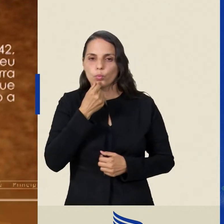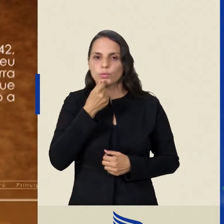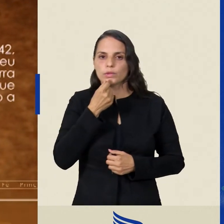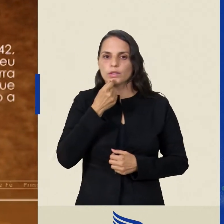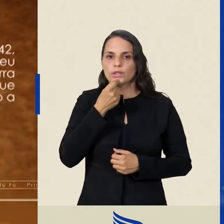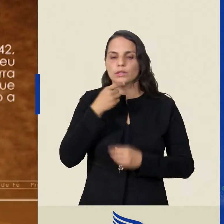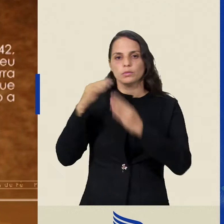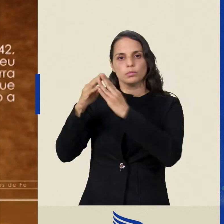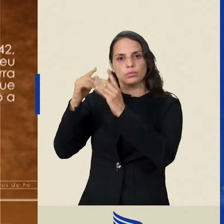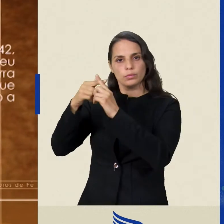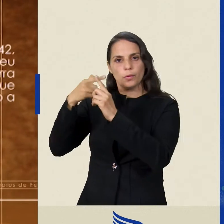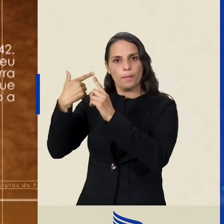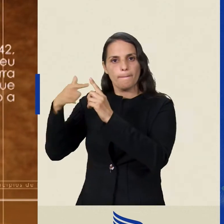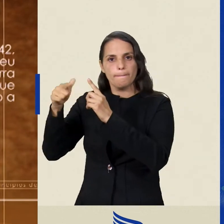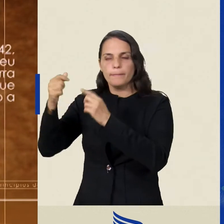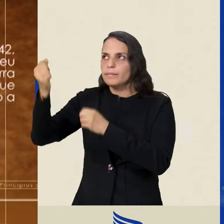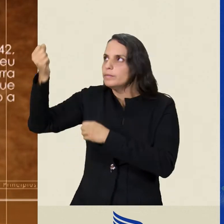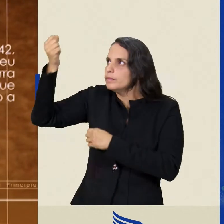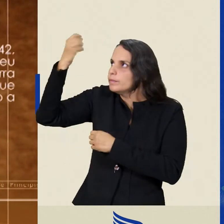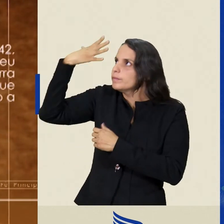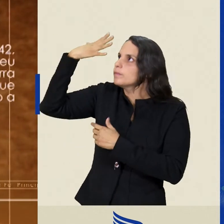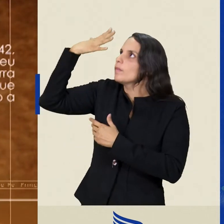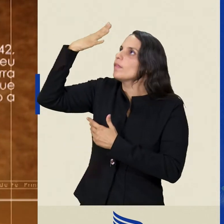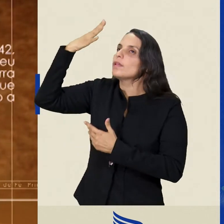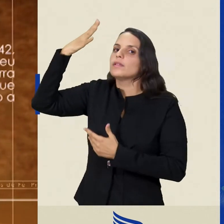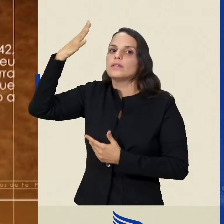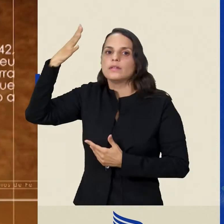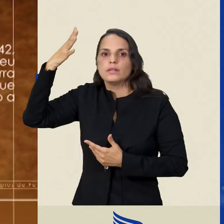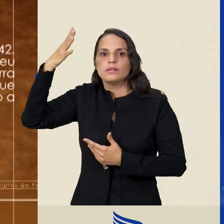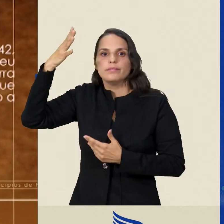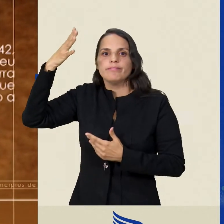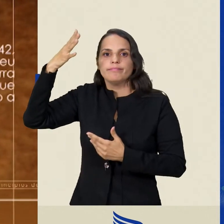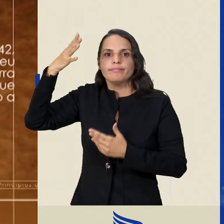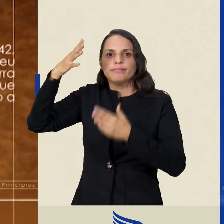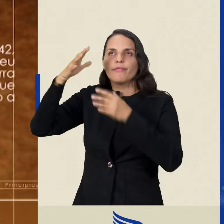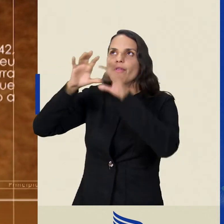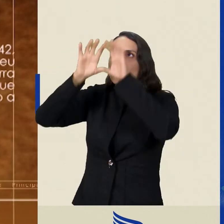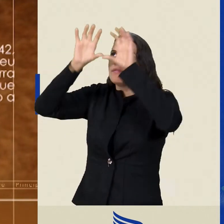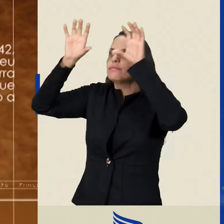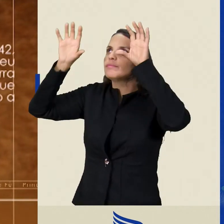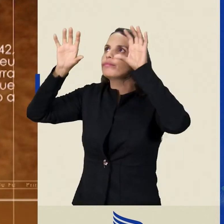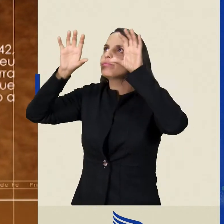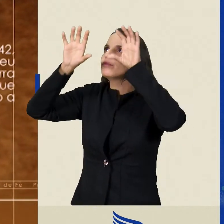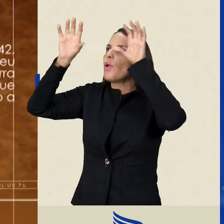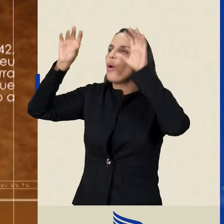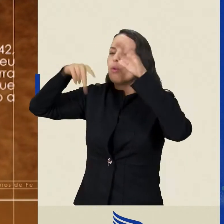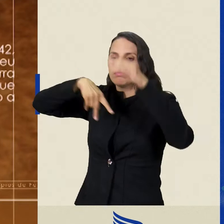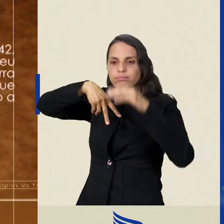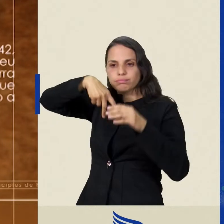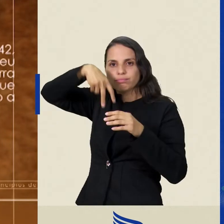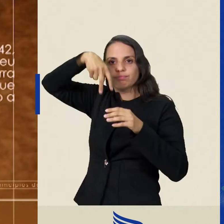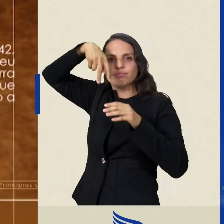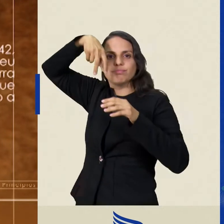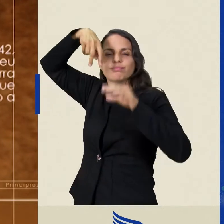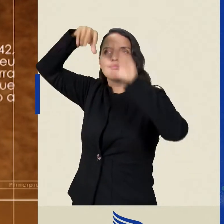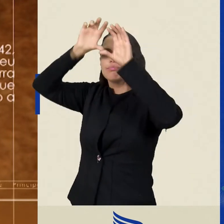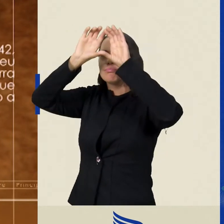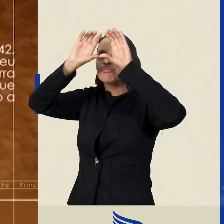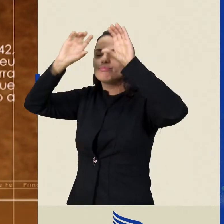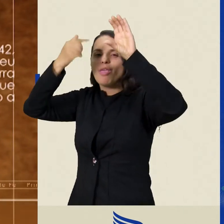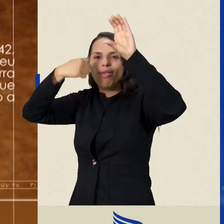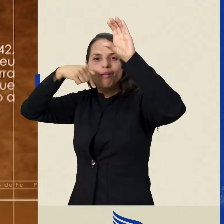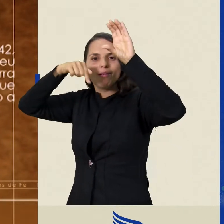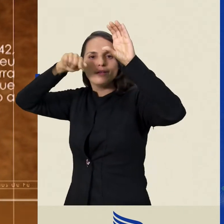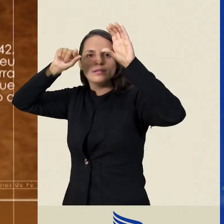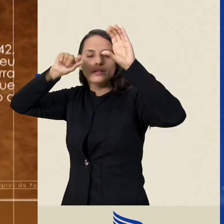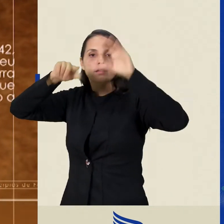uma visão em que via os remidos da terra conduzidos às glórias do céu. Sendo